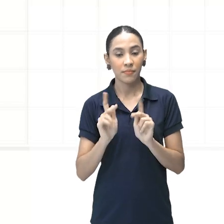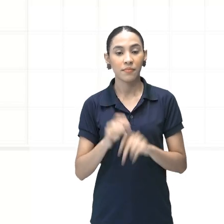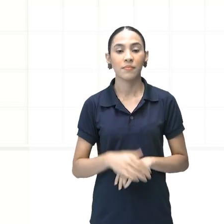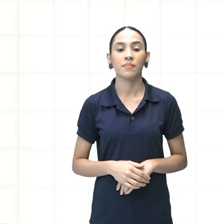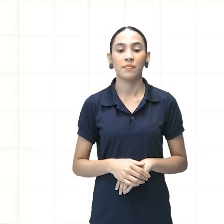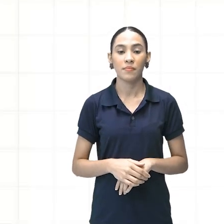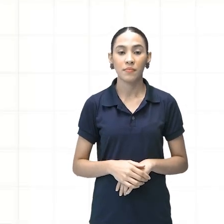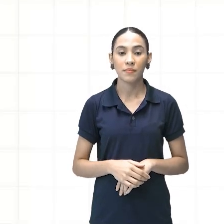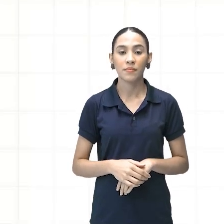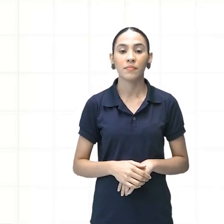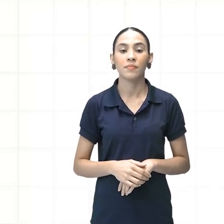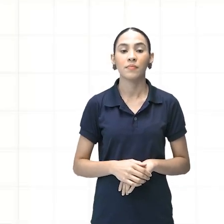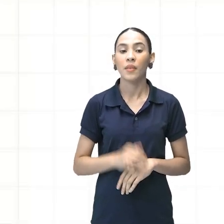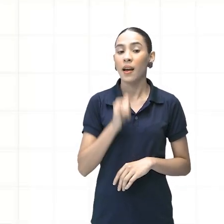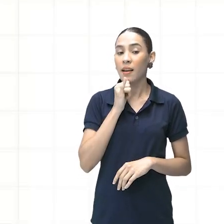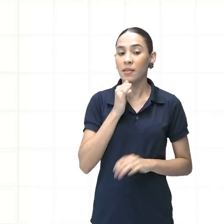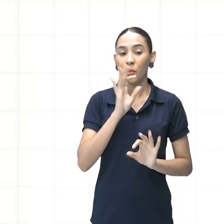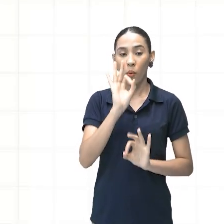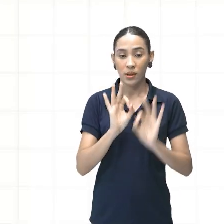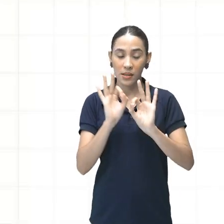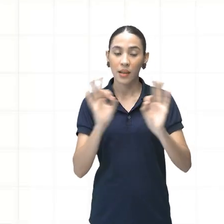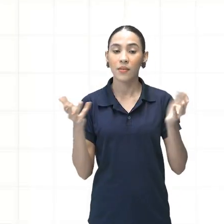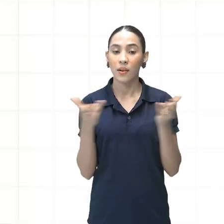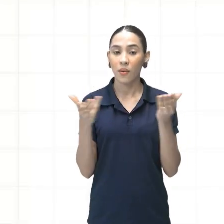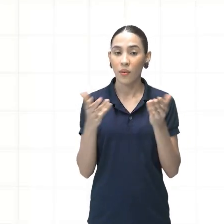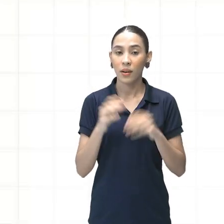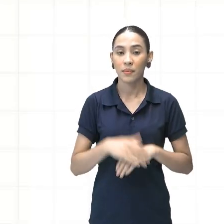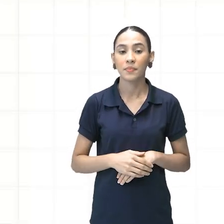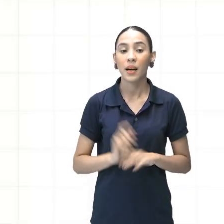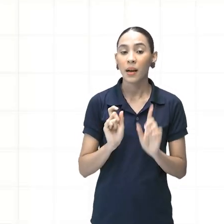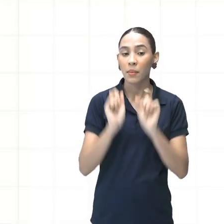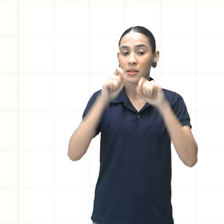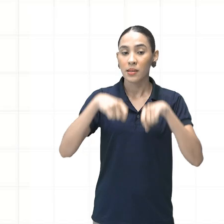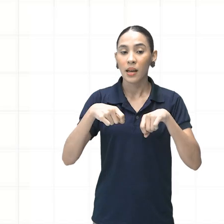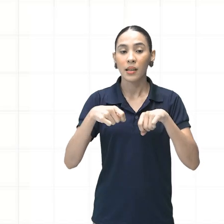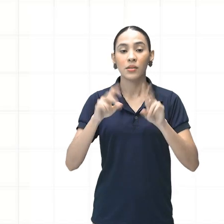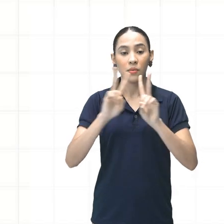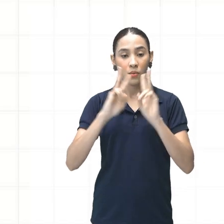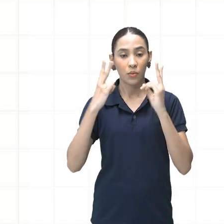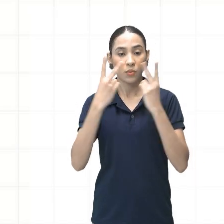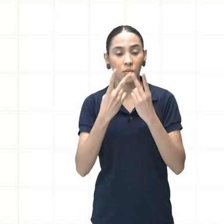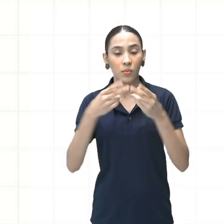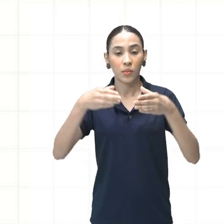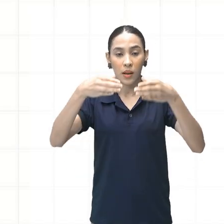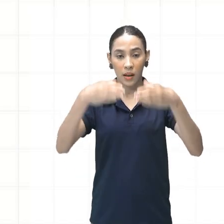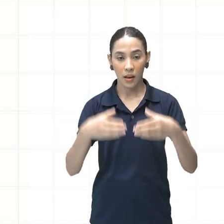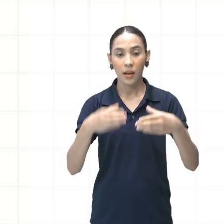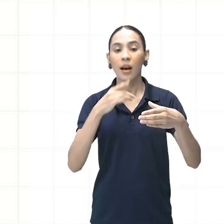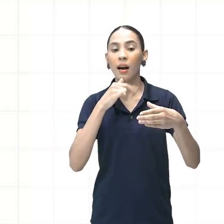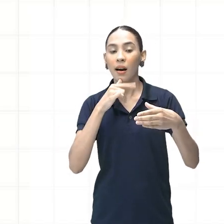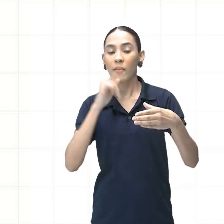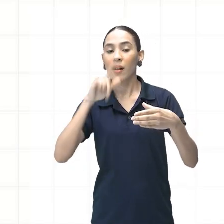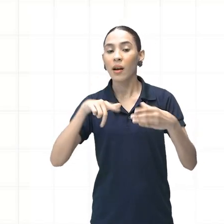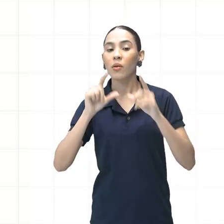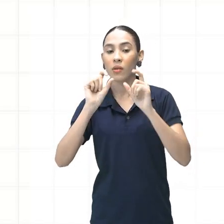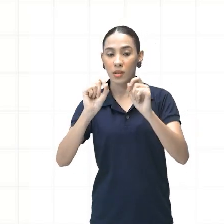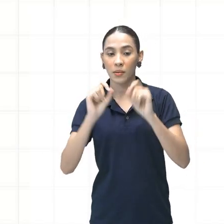vamos lá. Como sempre, organizadinho. Portanto, a capacidade volumétrica da caixa d'água